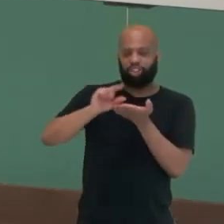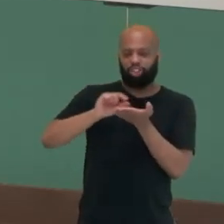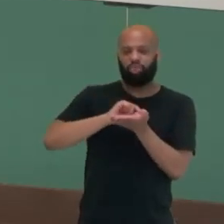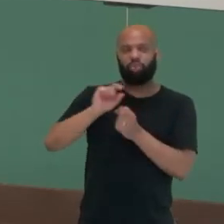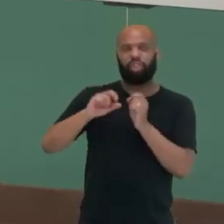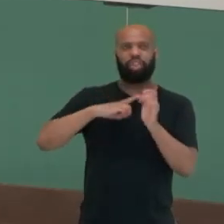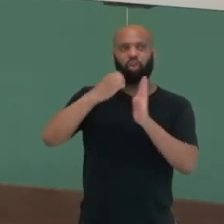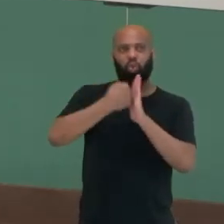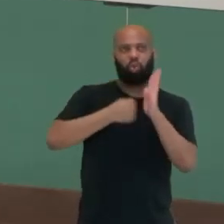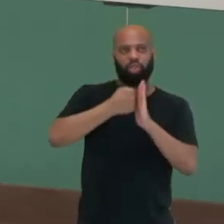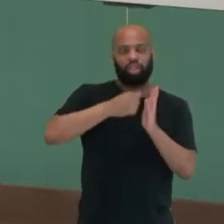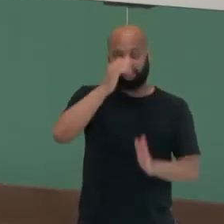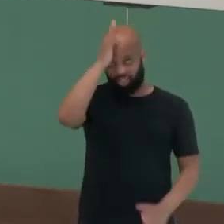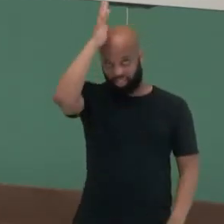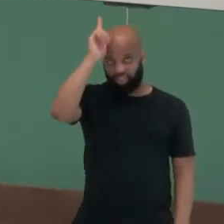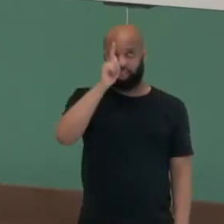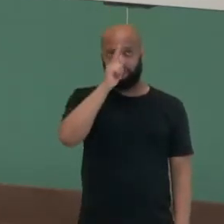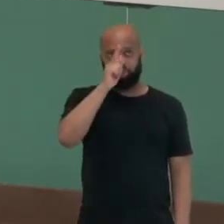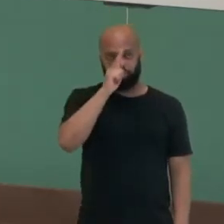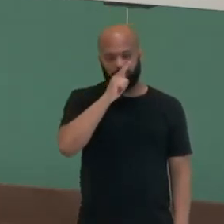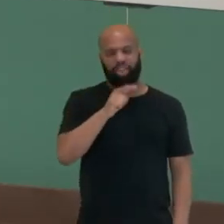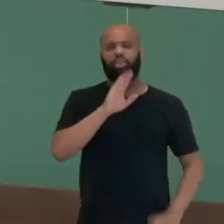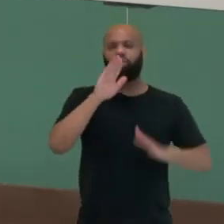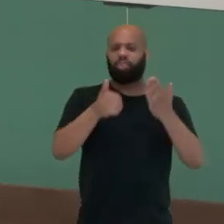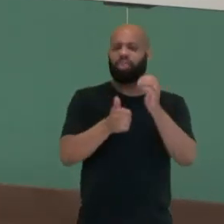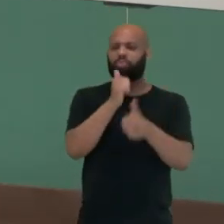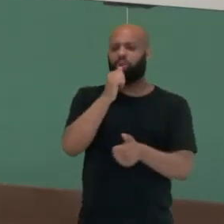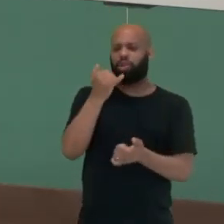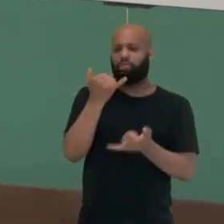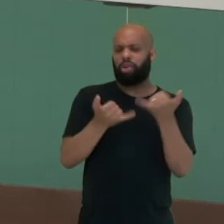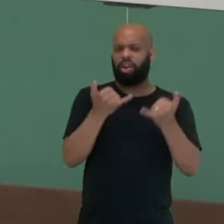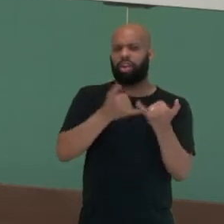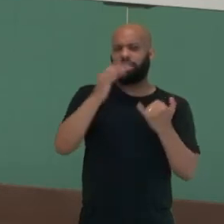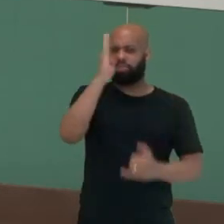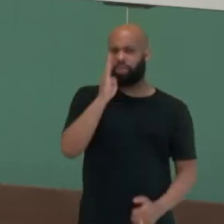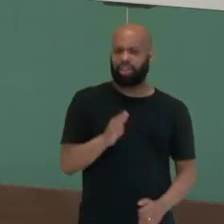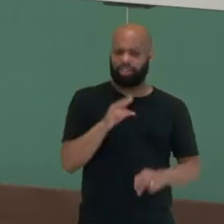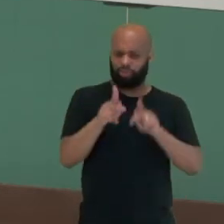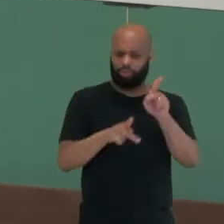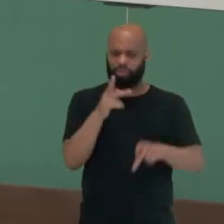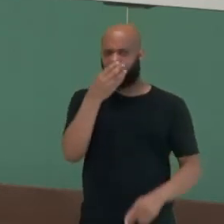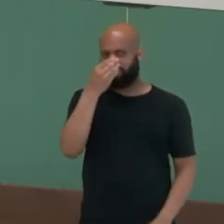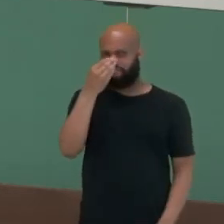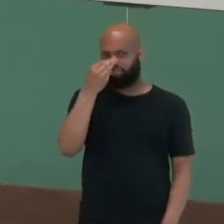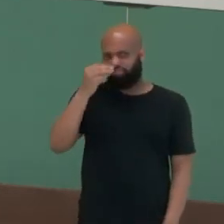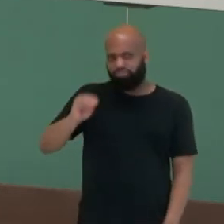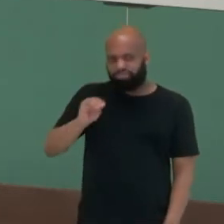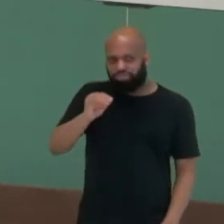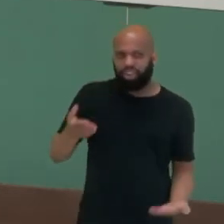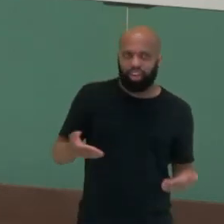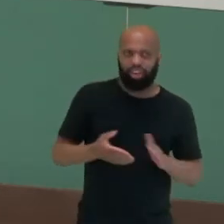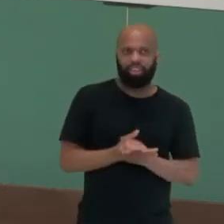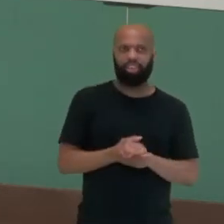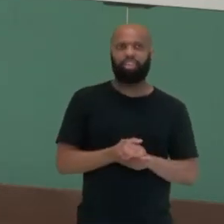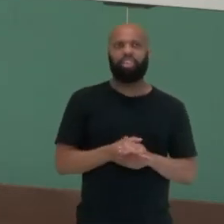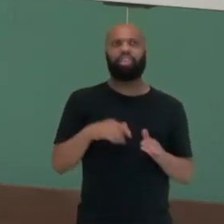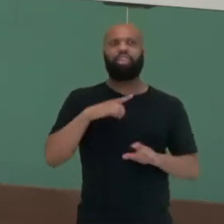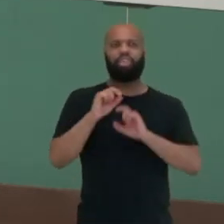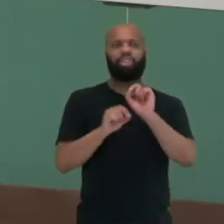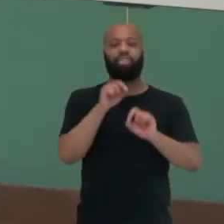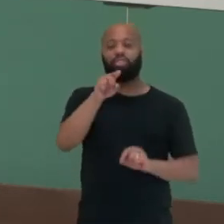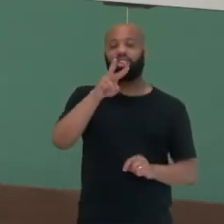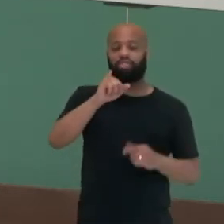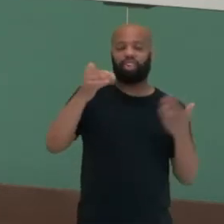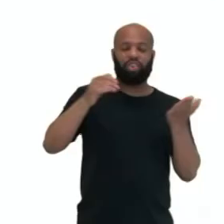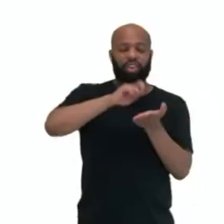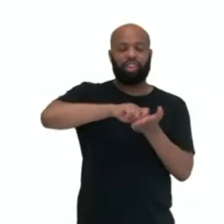greco-romana, um esporte esquecido pelos brasileiros. Aí a entrevista com o Walter Santana, e aqui eu deixei para